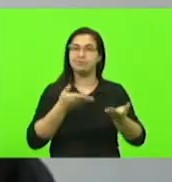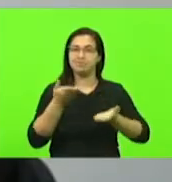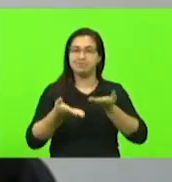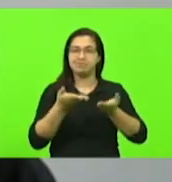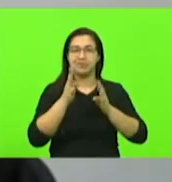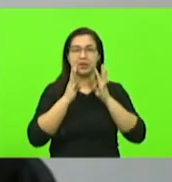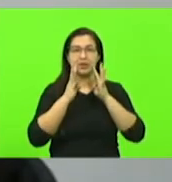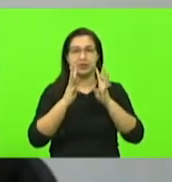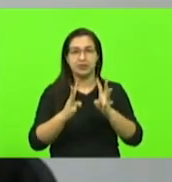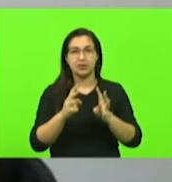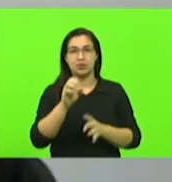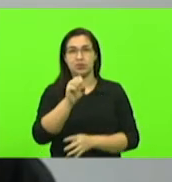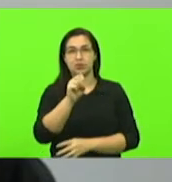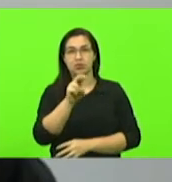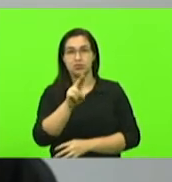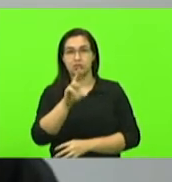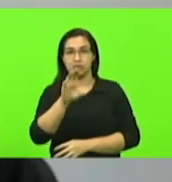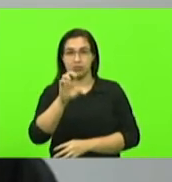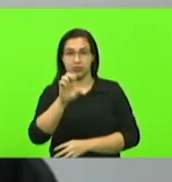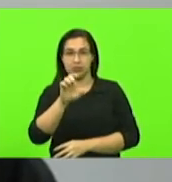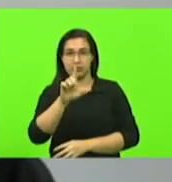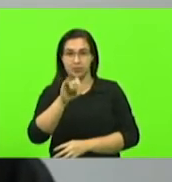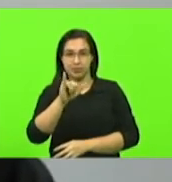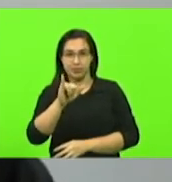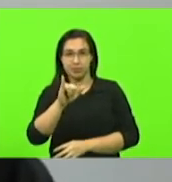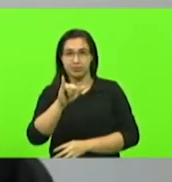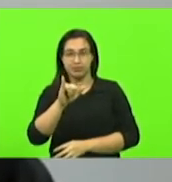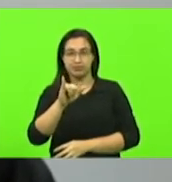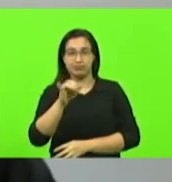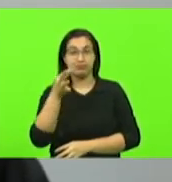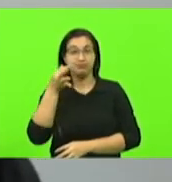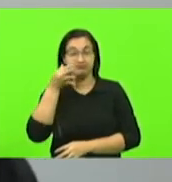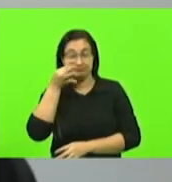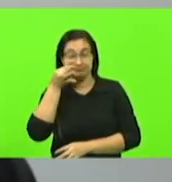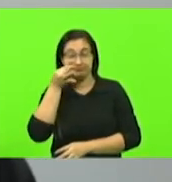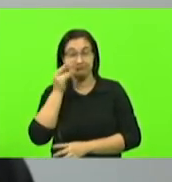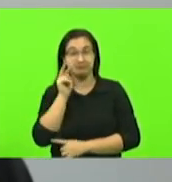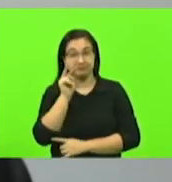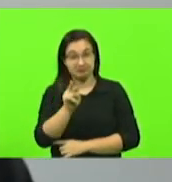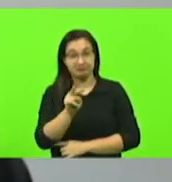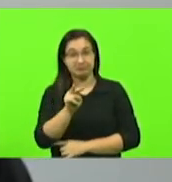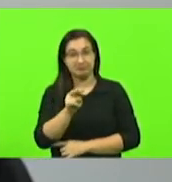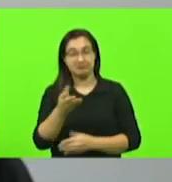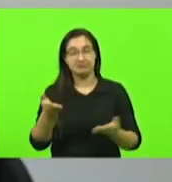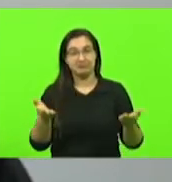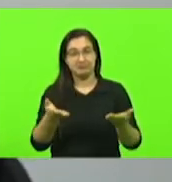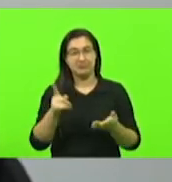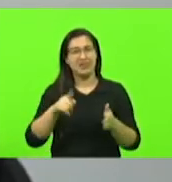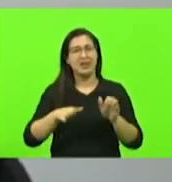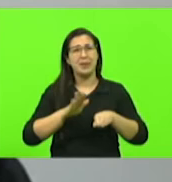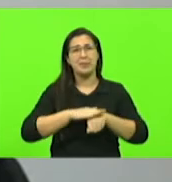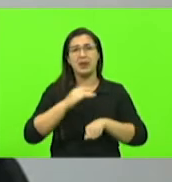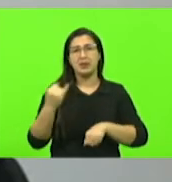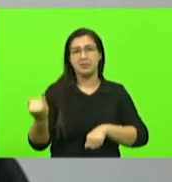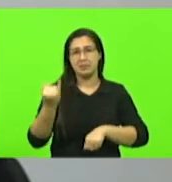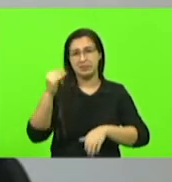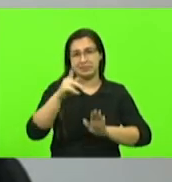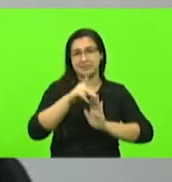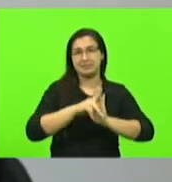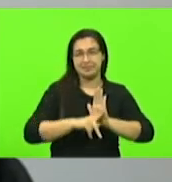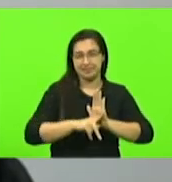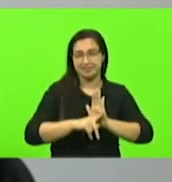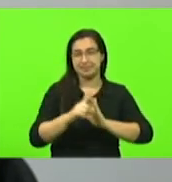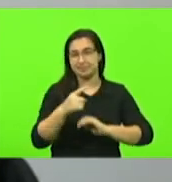deputado Márcio Machado, do PL. Esse projeto, eu acredito que seria um dos projetos mais importantes para nós